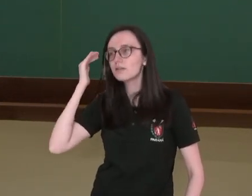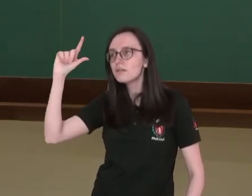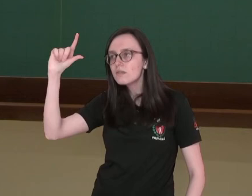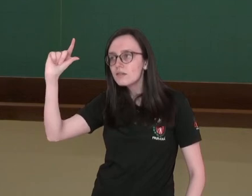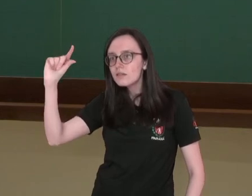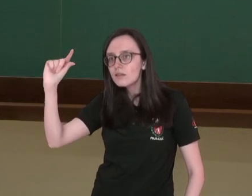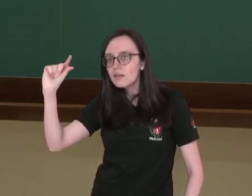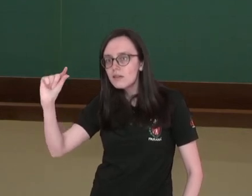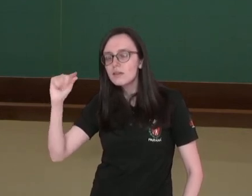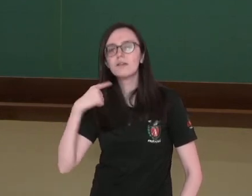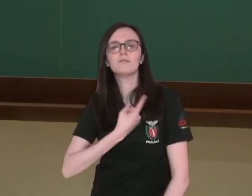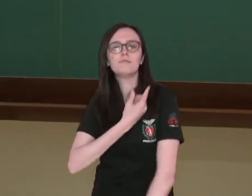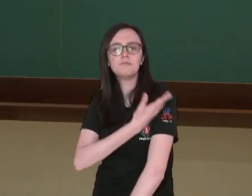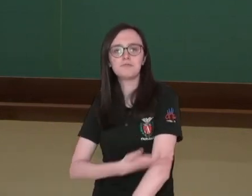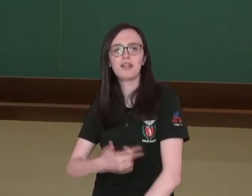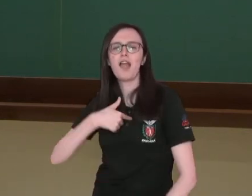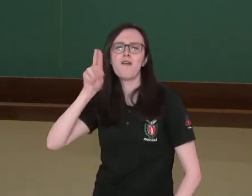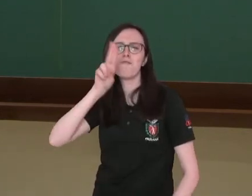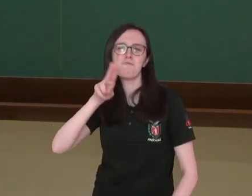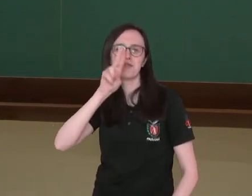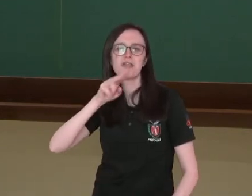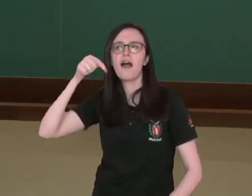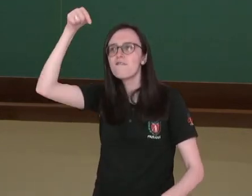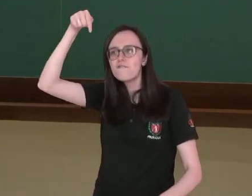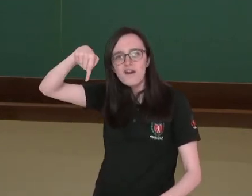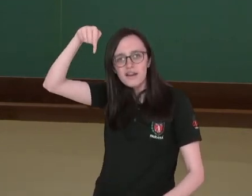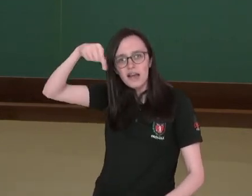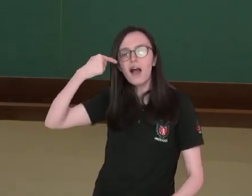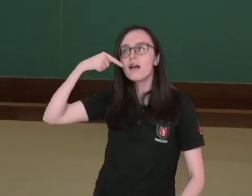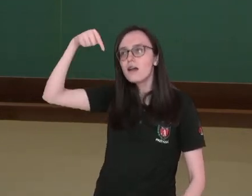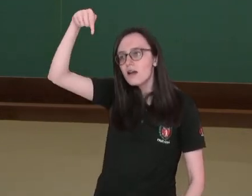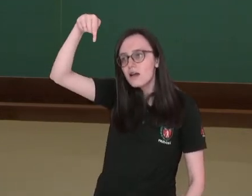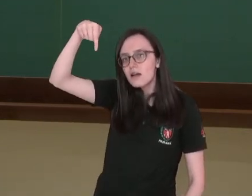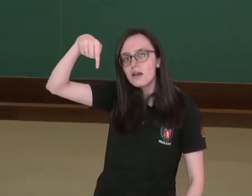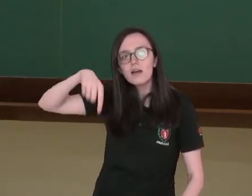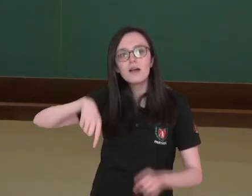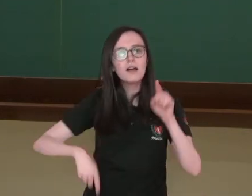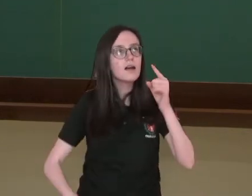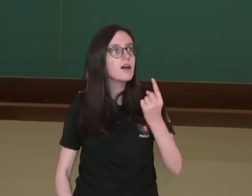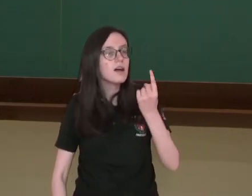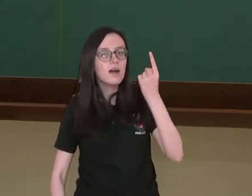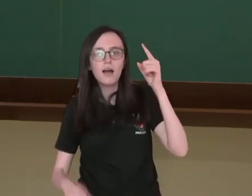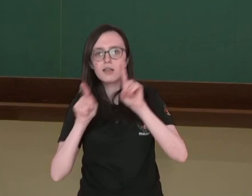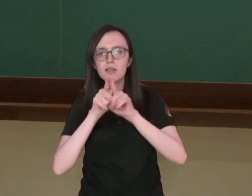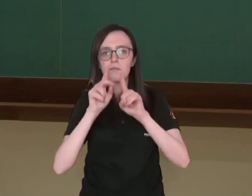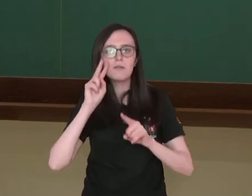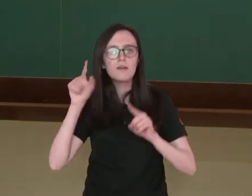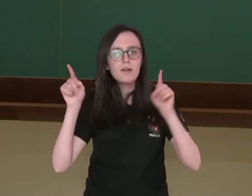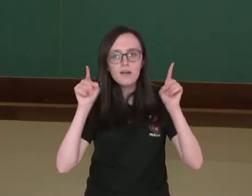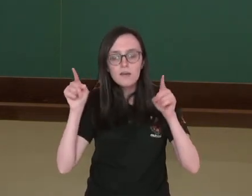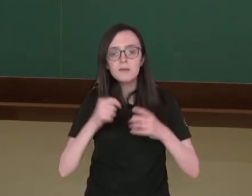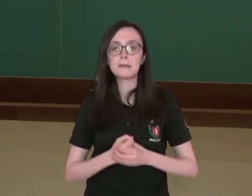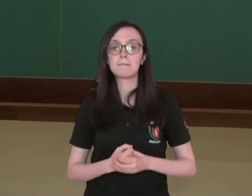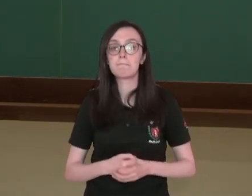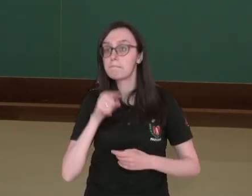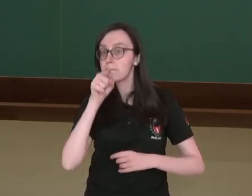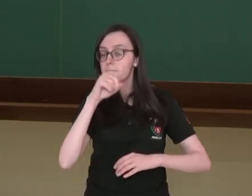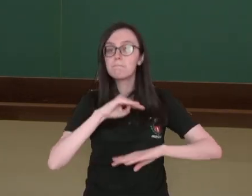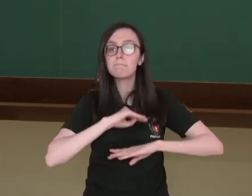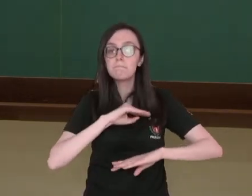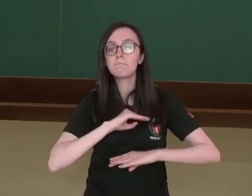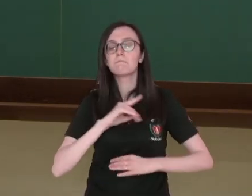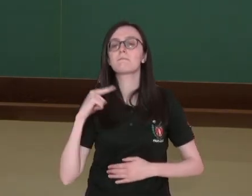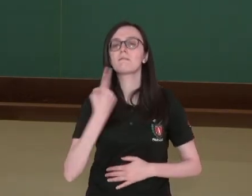eu chamo, normalmente eu uso uma flechinha, a flechinha vai estar para cima e aqui a flechinha vai estar para baixo. Nesse caso